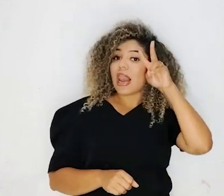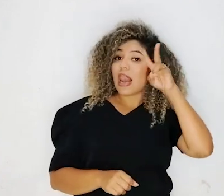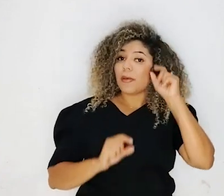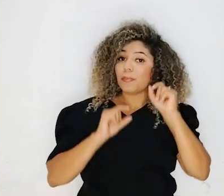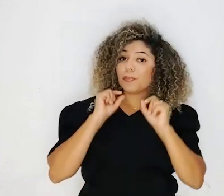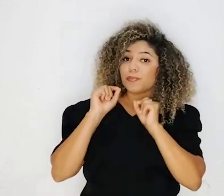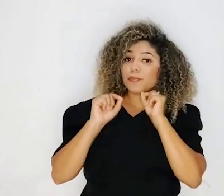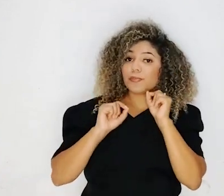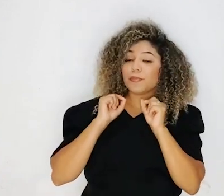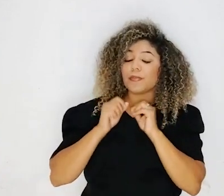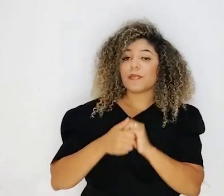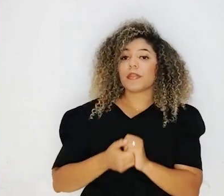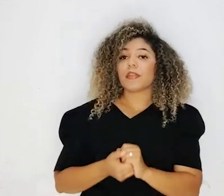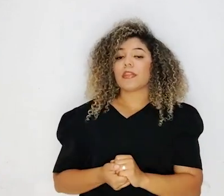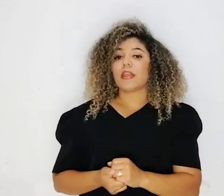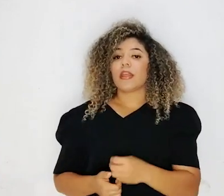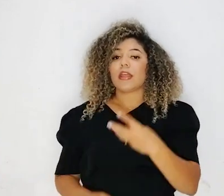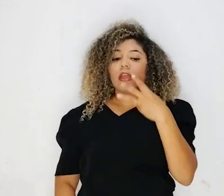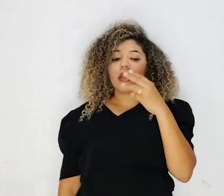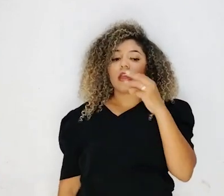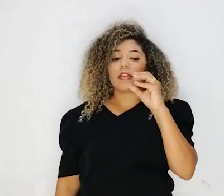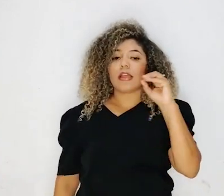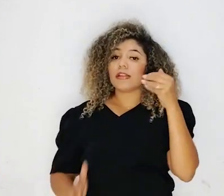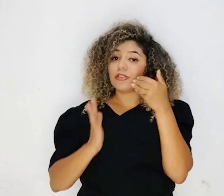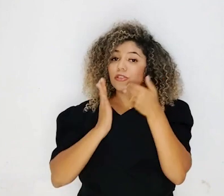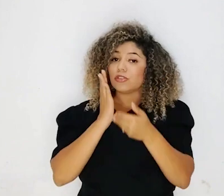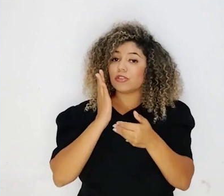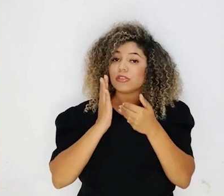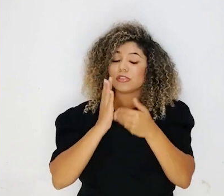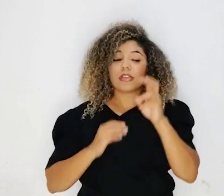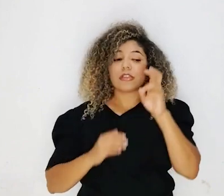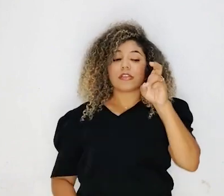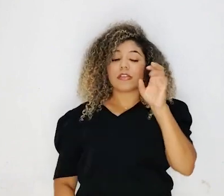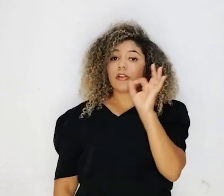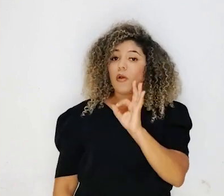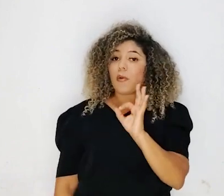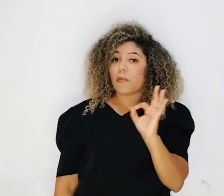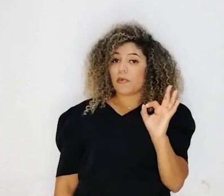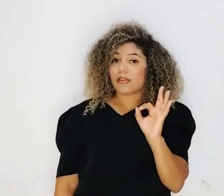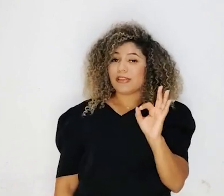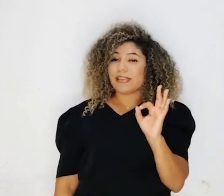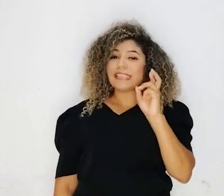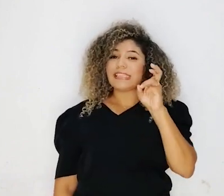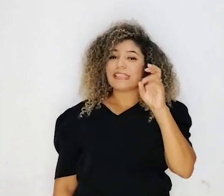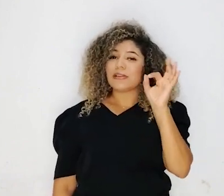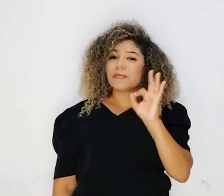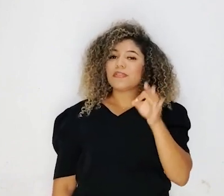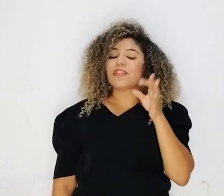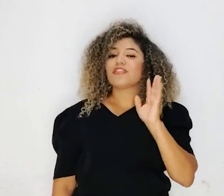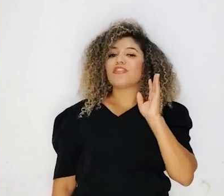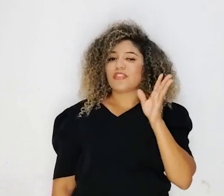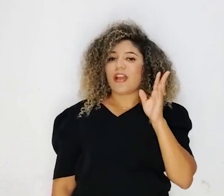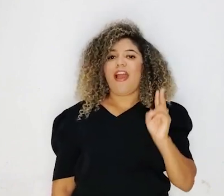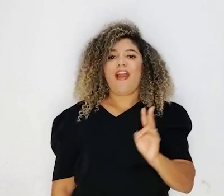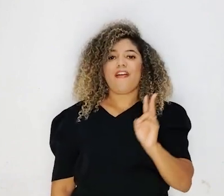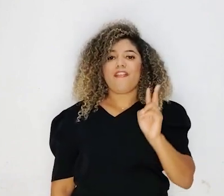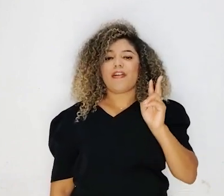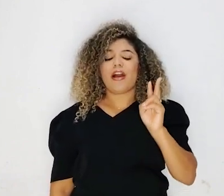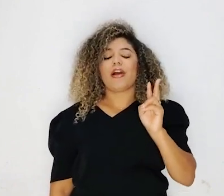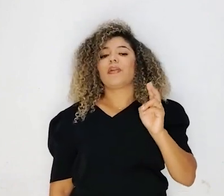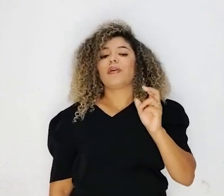que esse 300 ele recebeu um desconto de 5%, então 5% de 300 resultou em